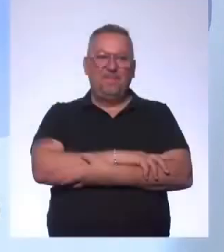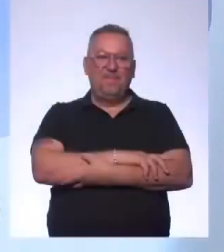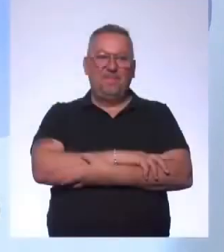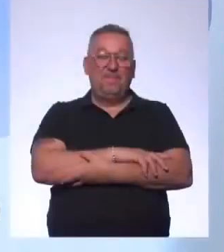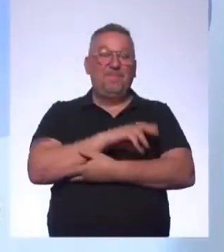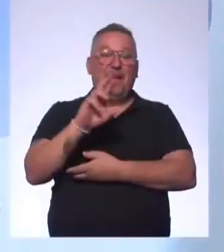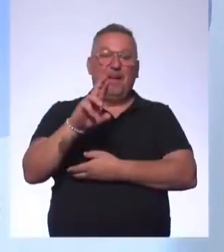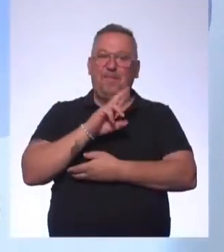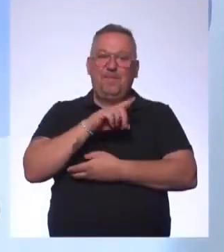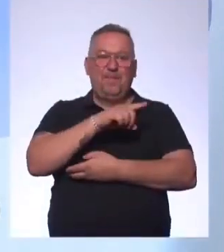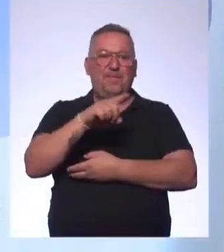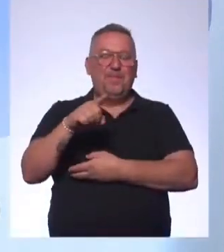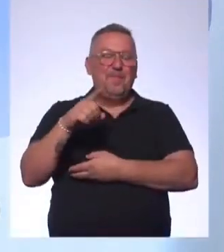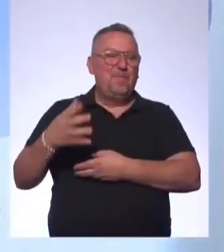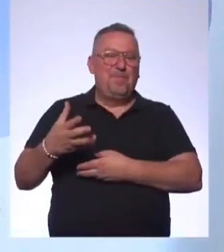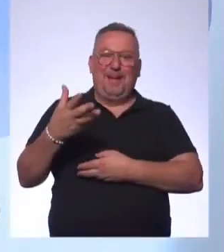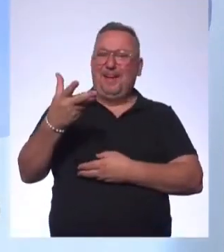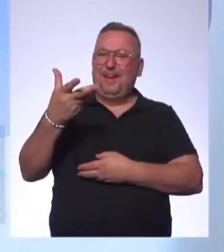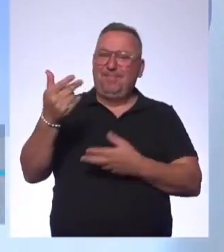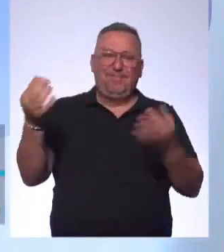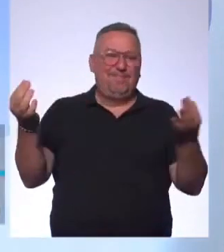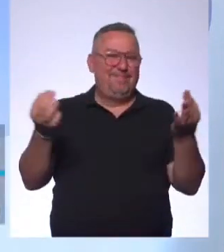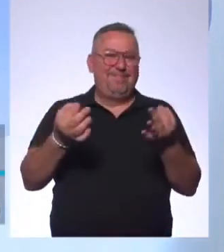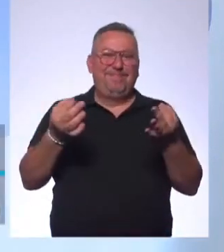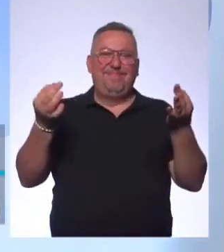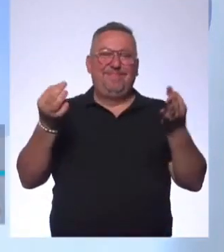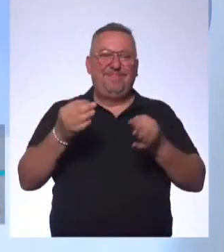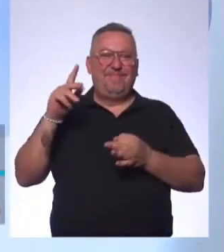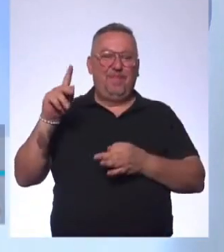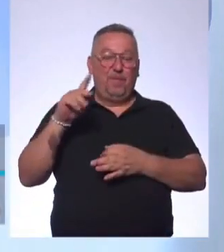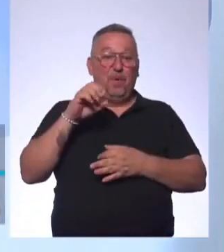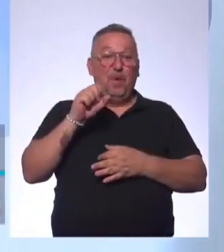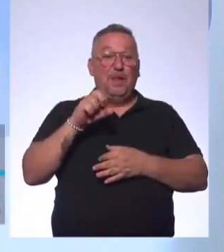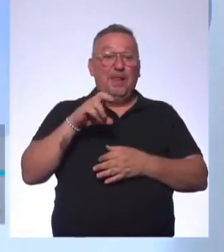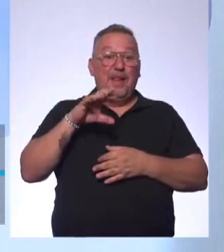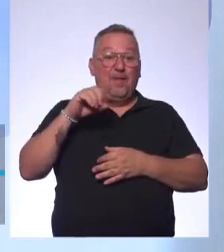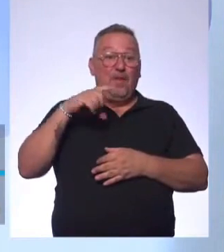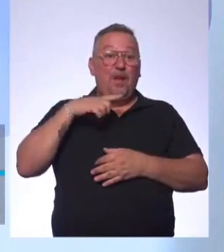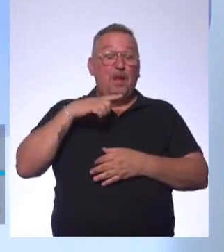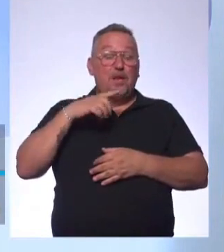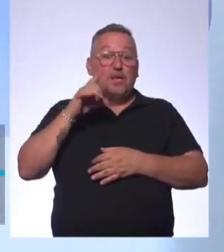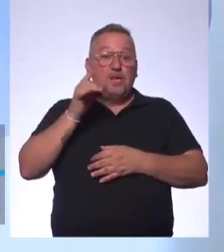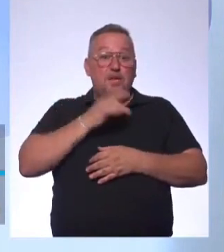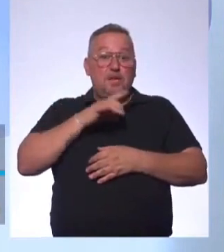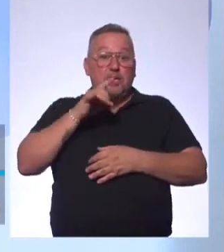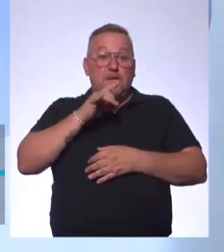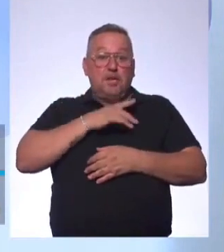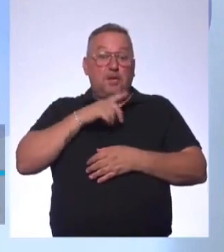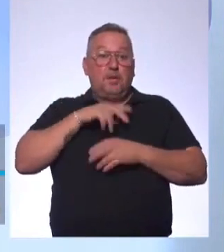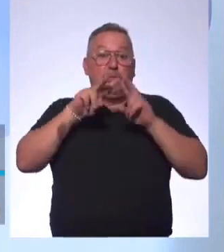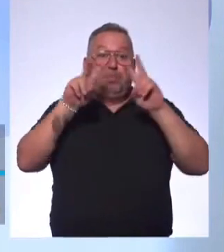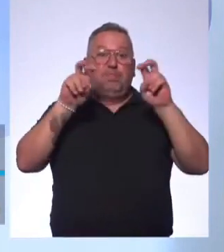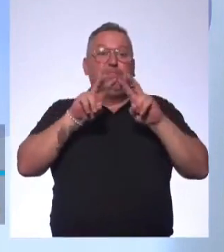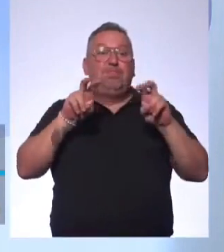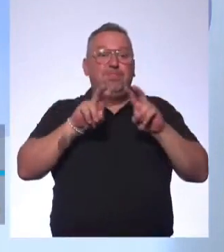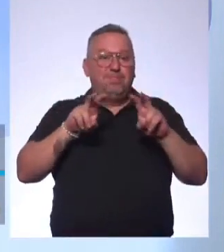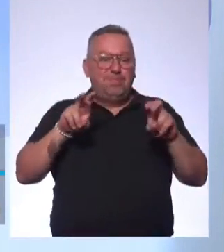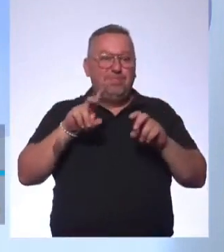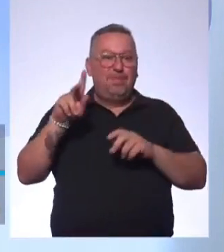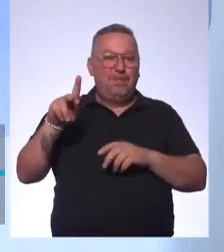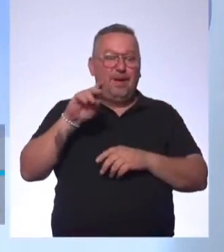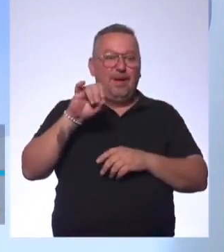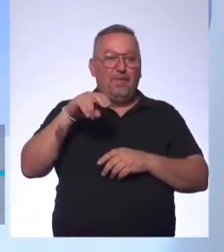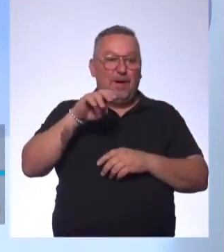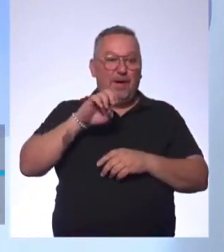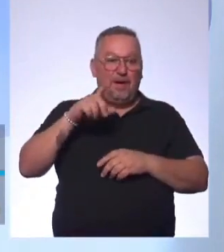Gente, a resposta de vocês é apenas maravilhosa. O professor Sérgio falou que ele tinha pavor dessas frases, Jennifer. Né? O professor